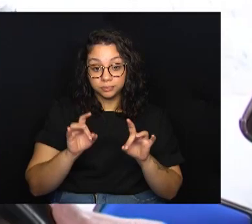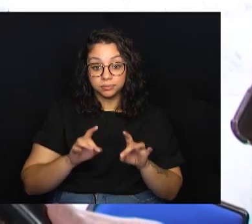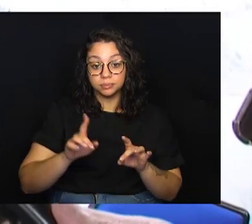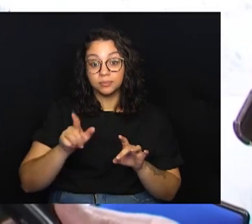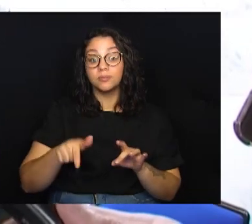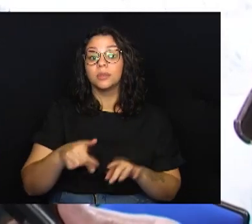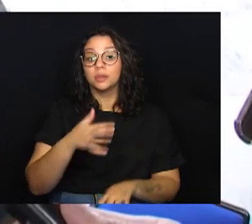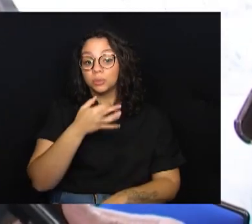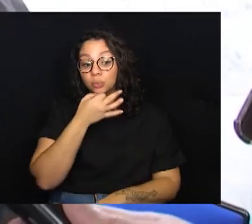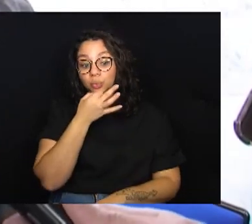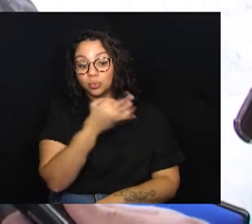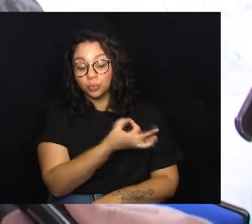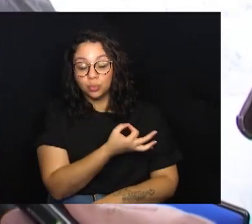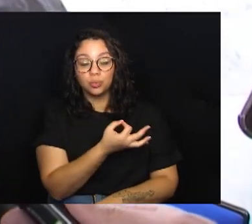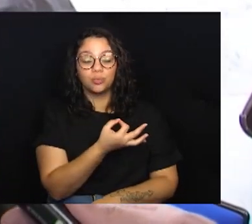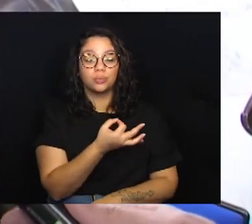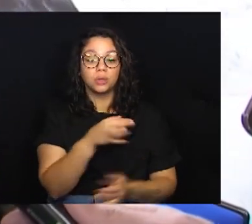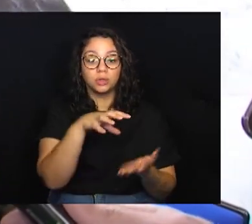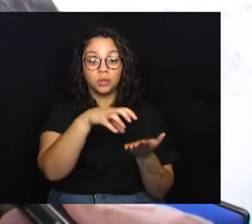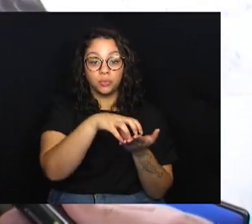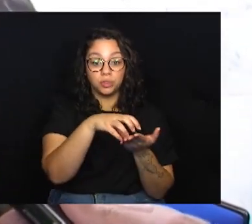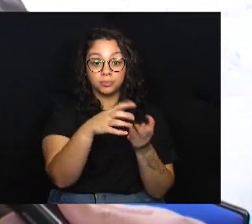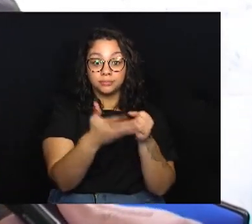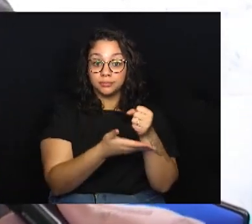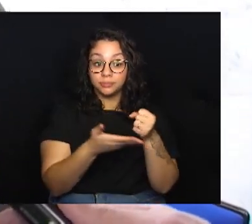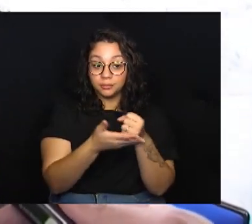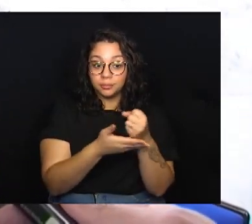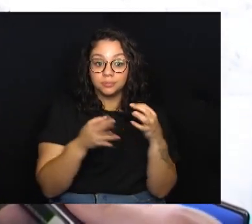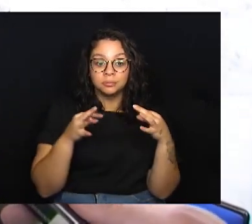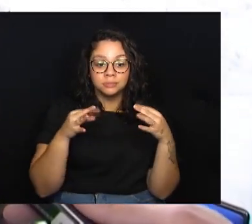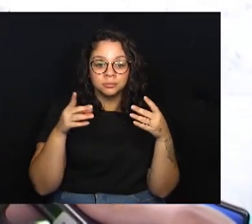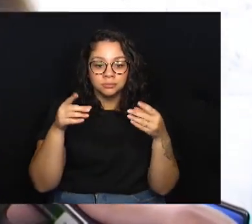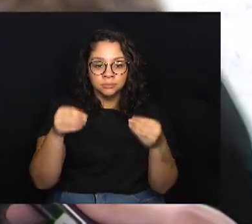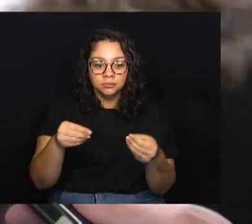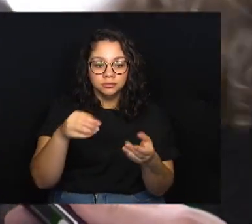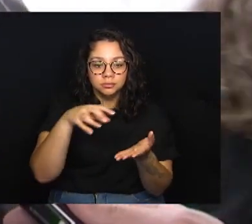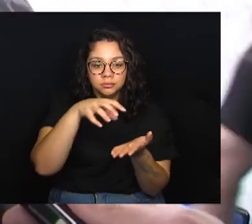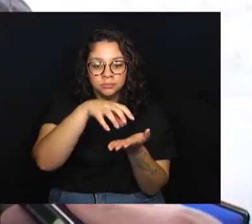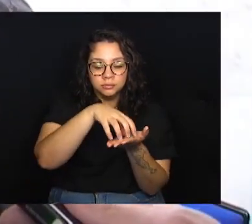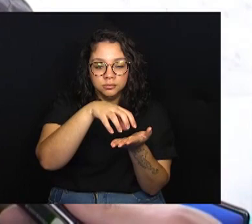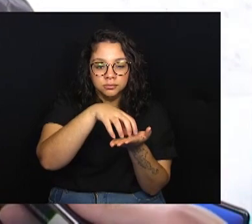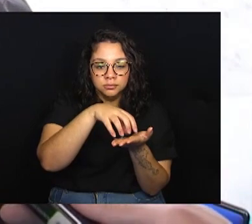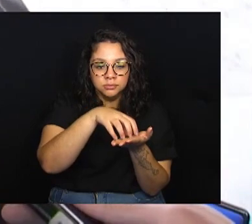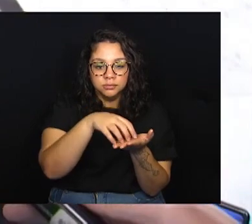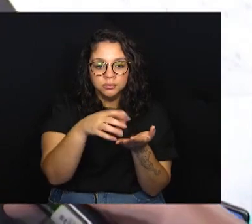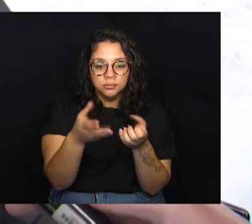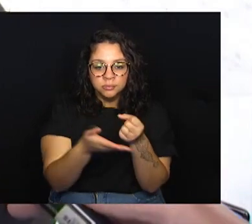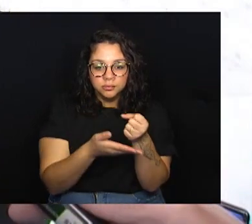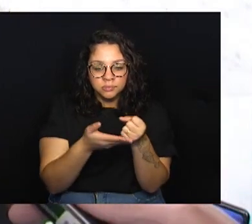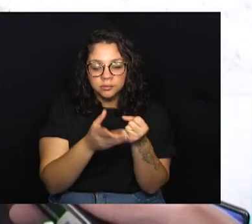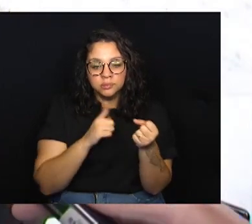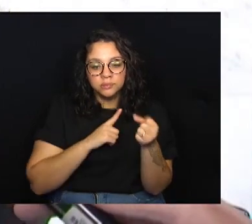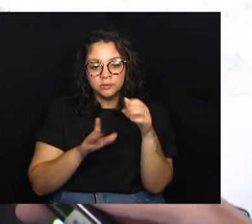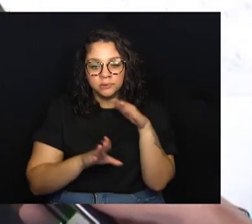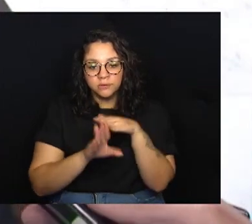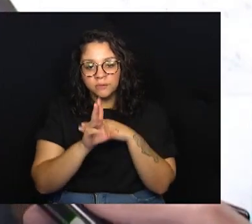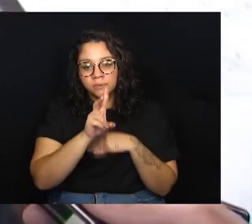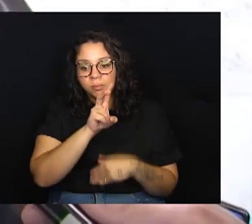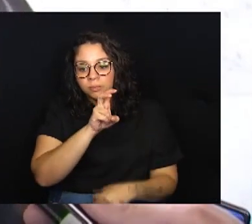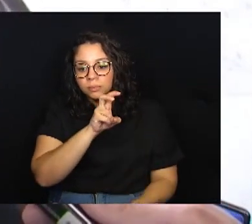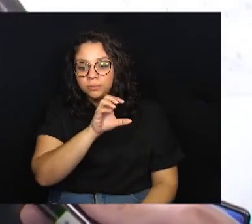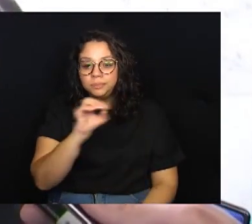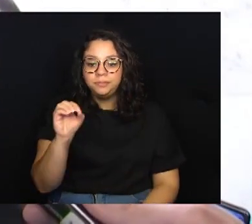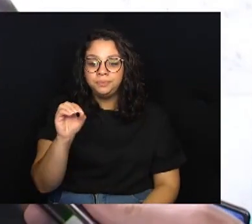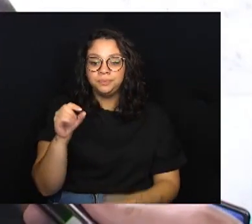médicos das unidades básicas, para todas as unidades básicas, com capacidade aí até de 500 interconsultas por